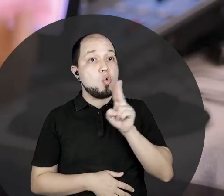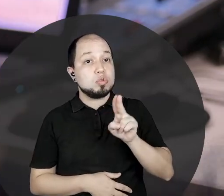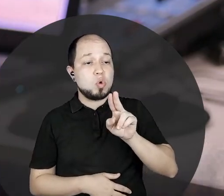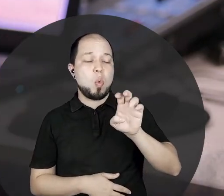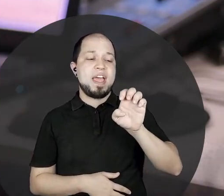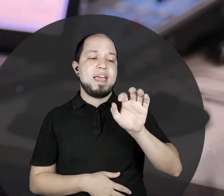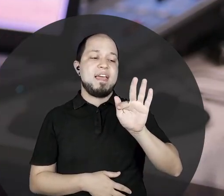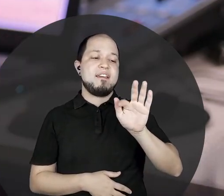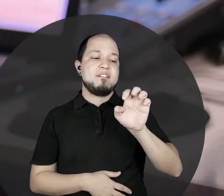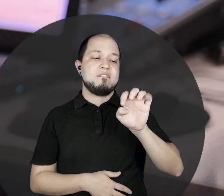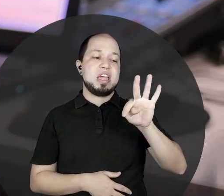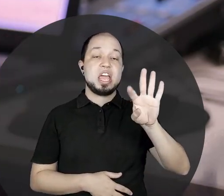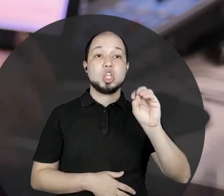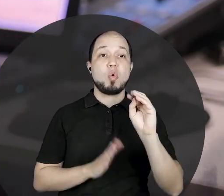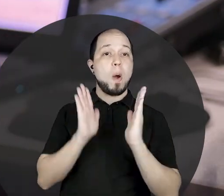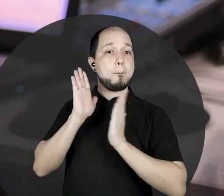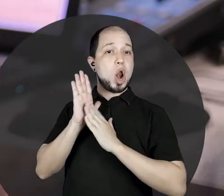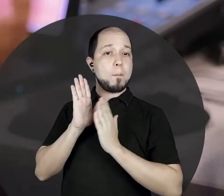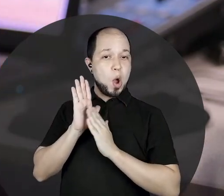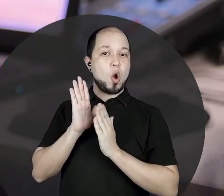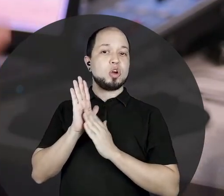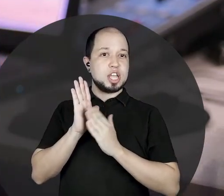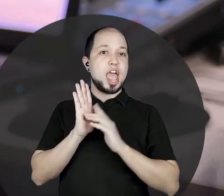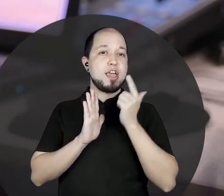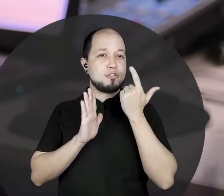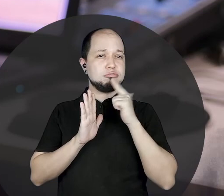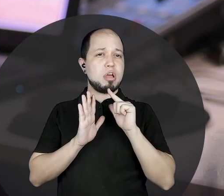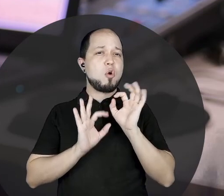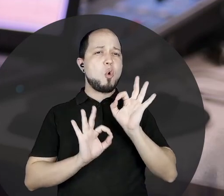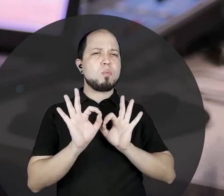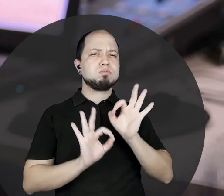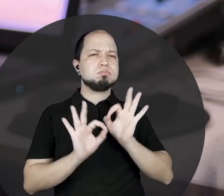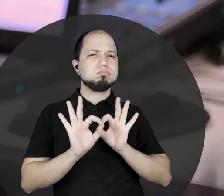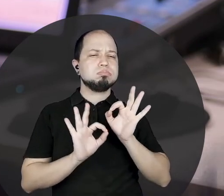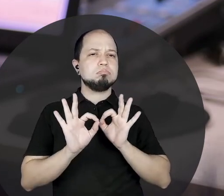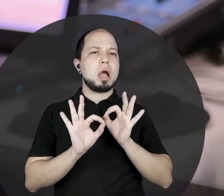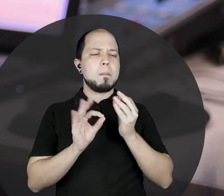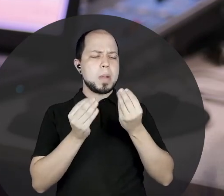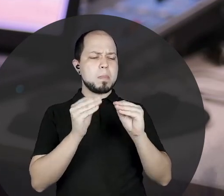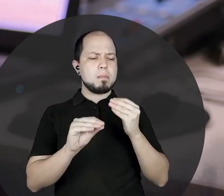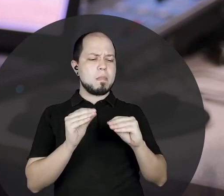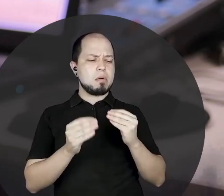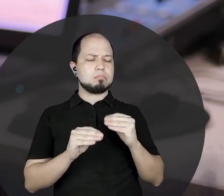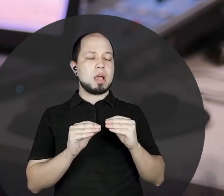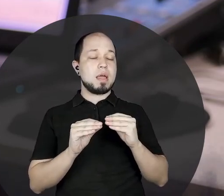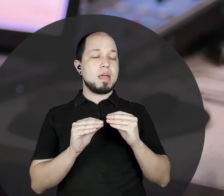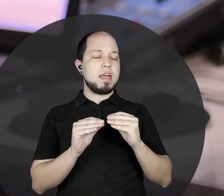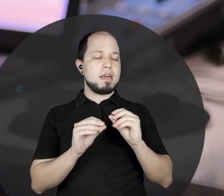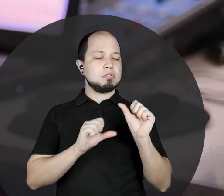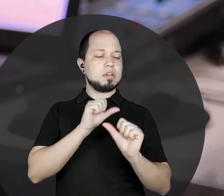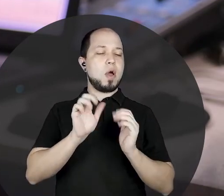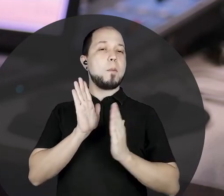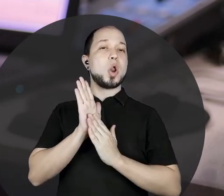E aí a gente aplica ali um efeito em cima como proposta e acaba por maquiar. De certa forma, isto e